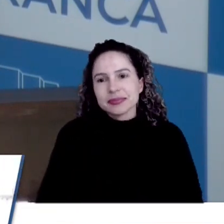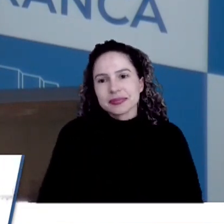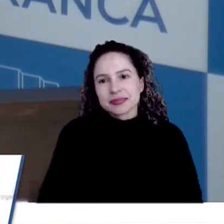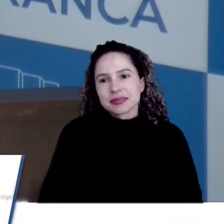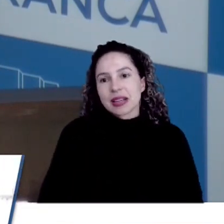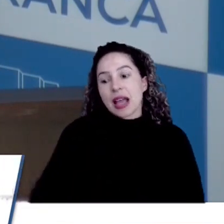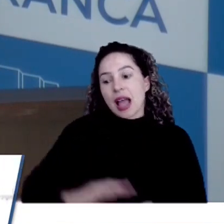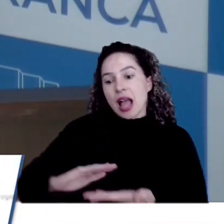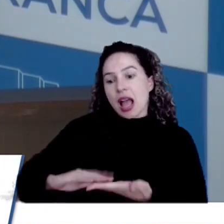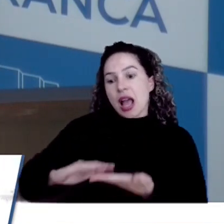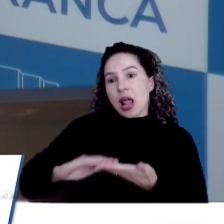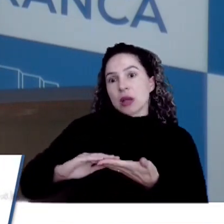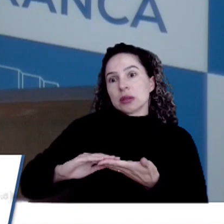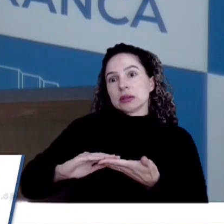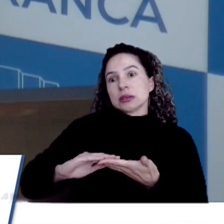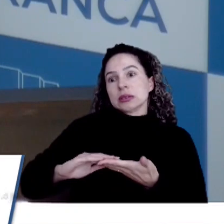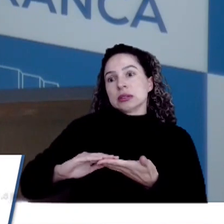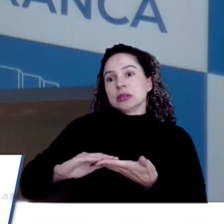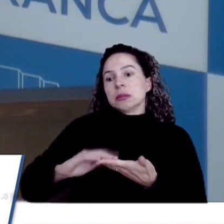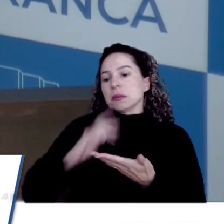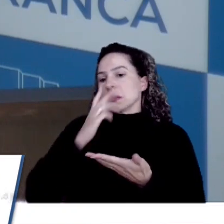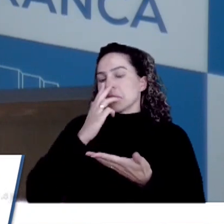Elogios estimulava a soberba.